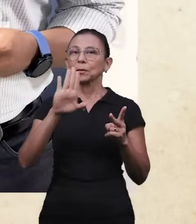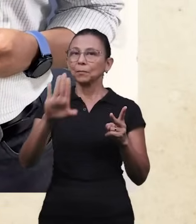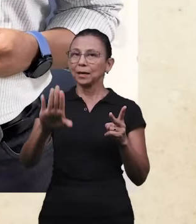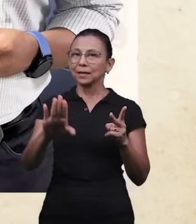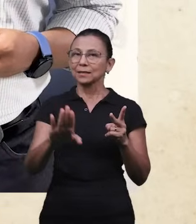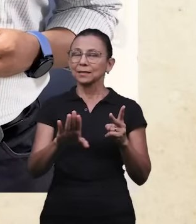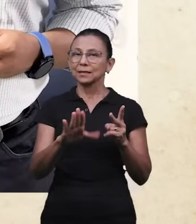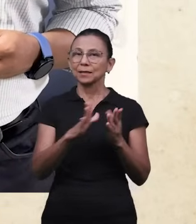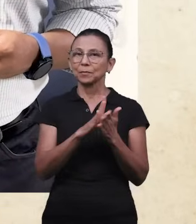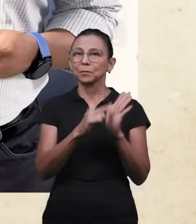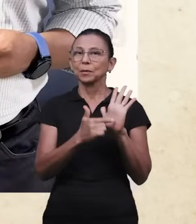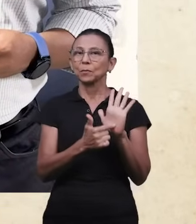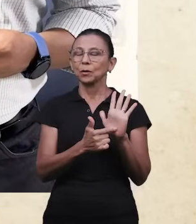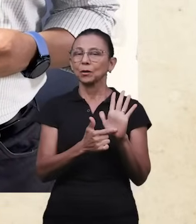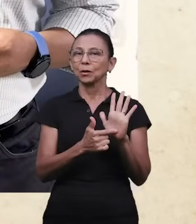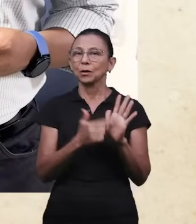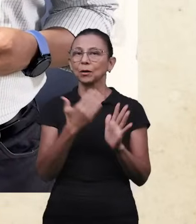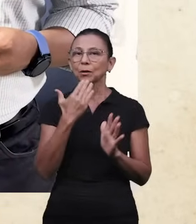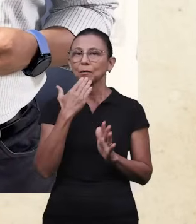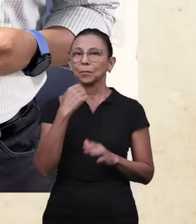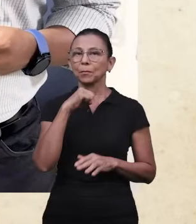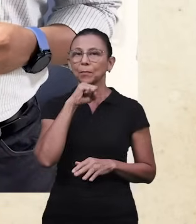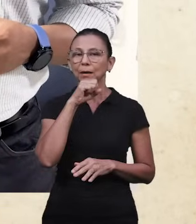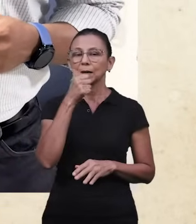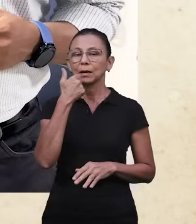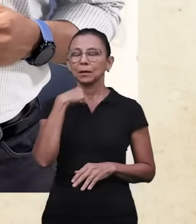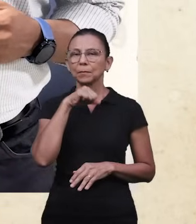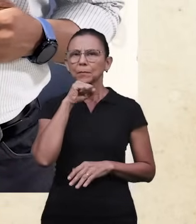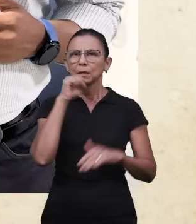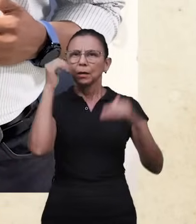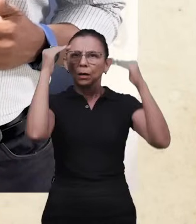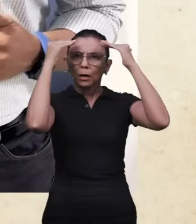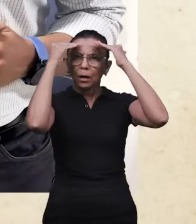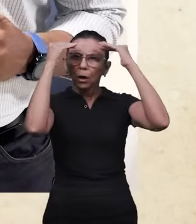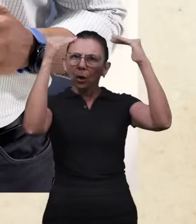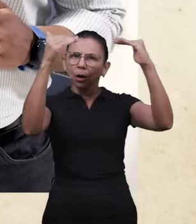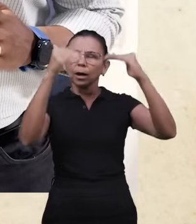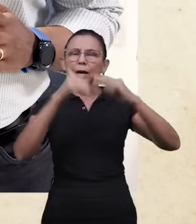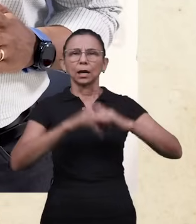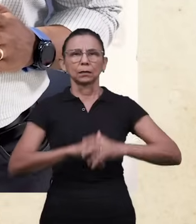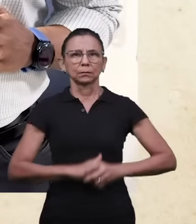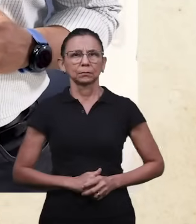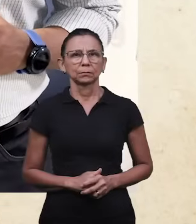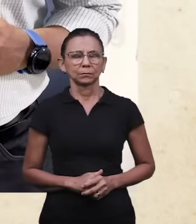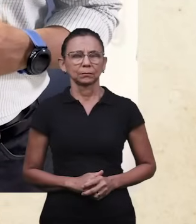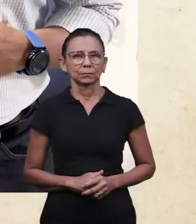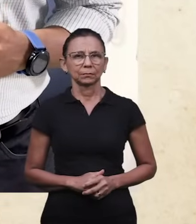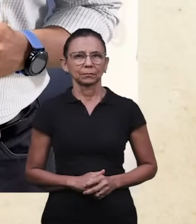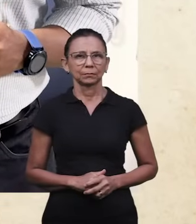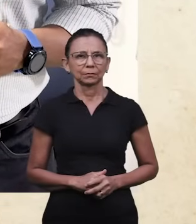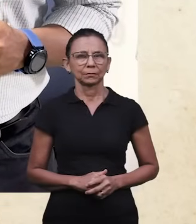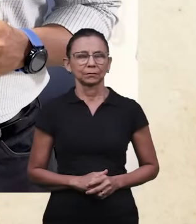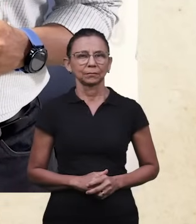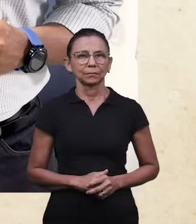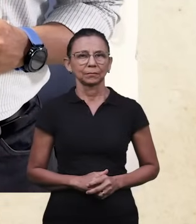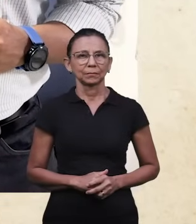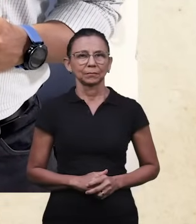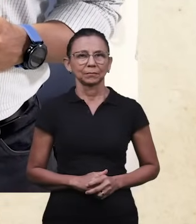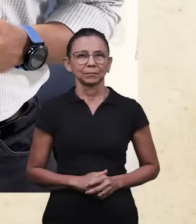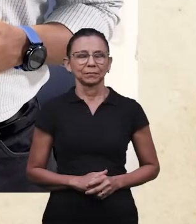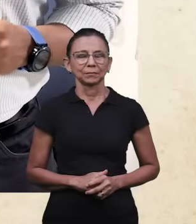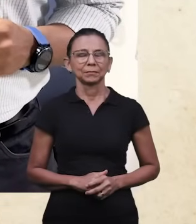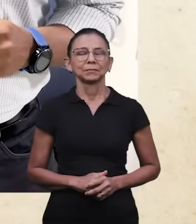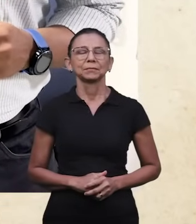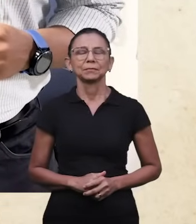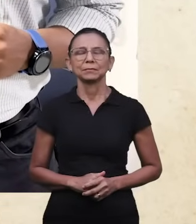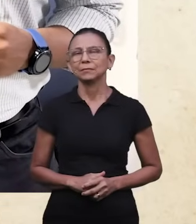honra ao teu pai e à tua mãe, para que se prolonguem os seus dias na terra.